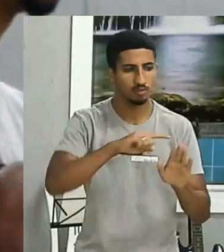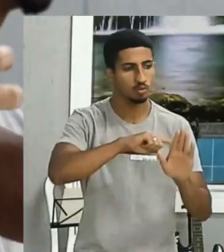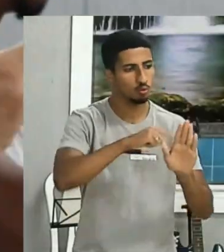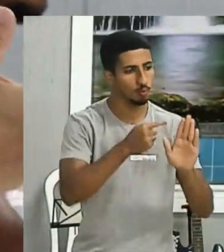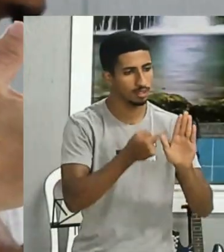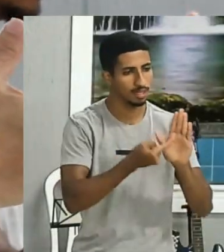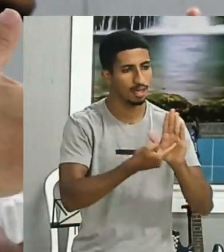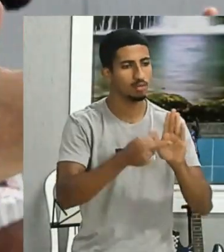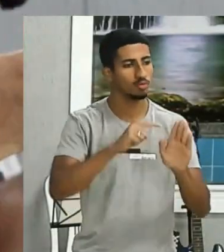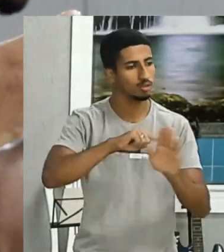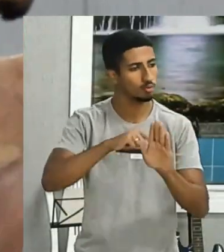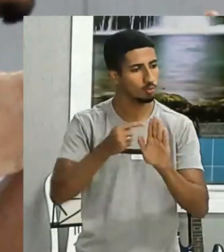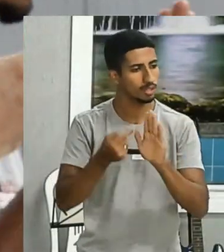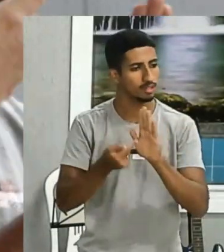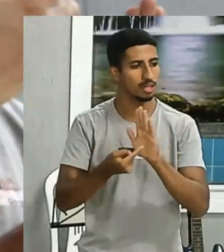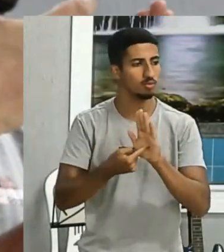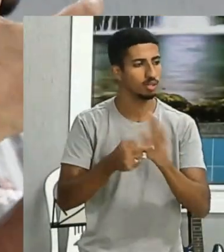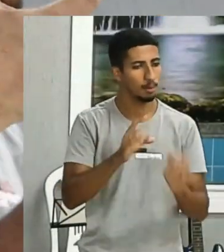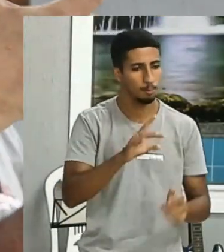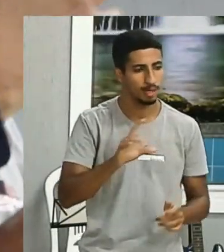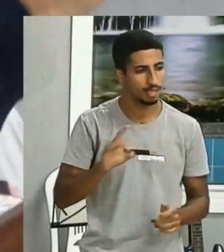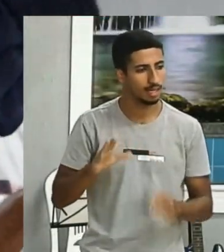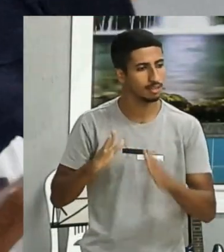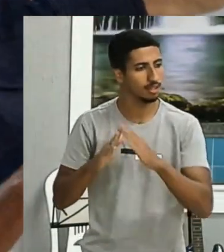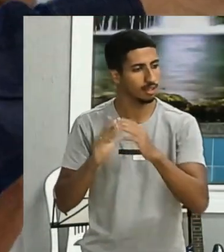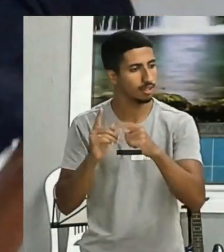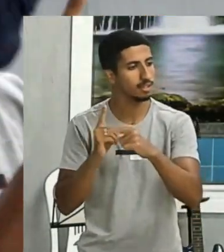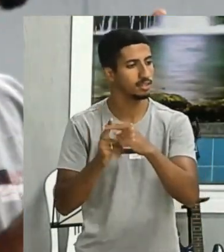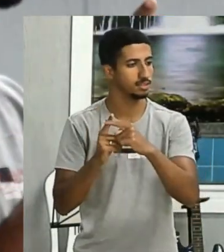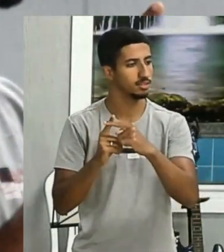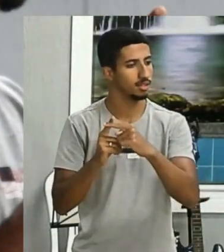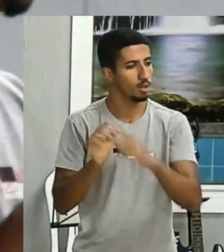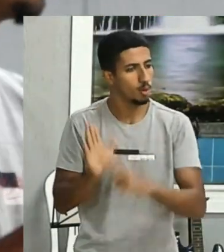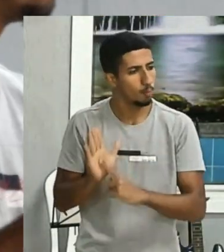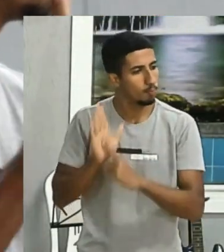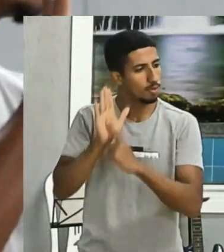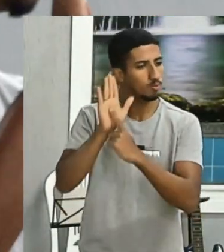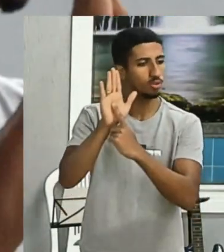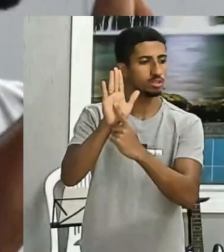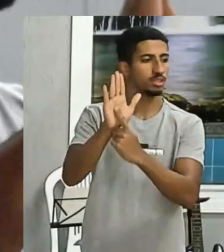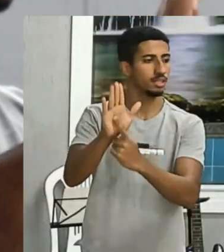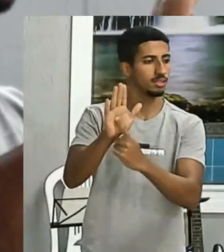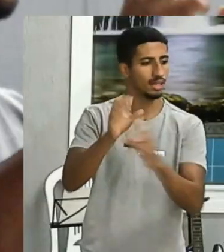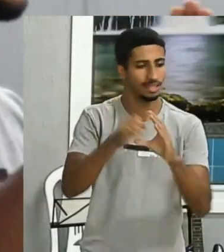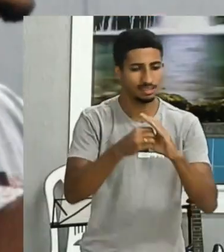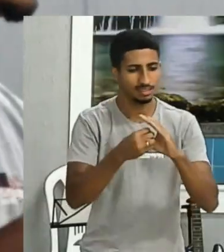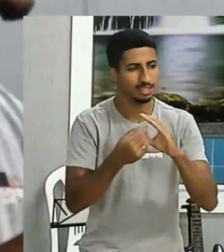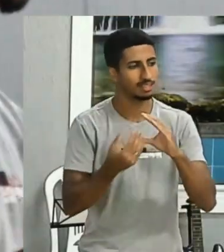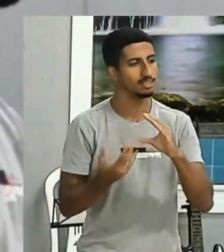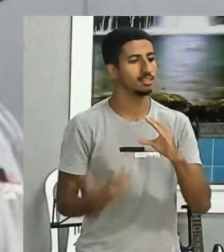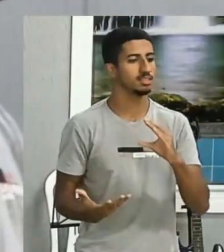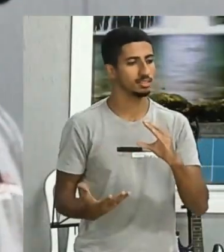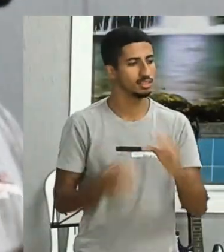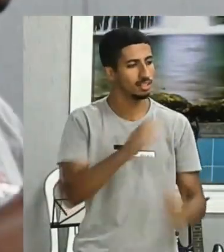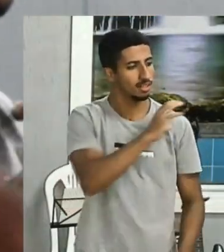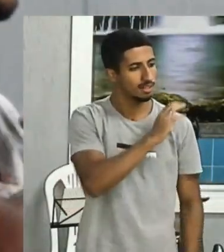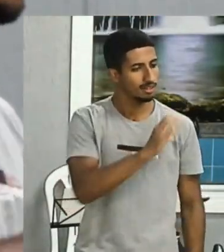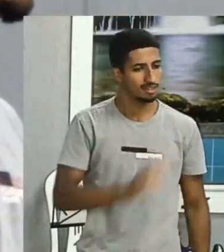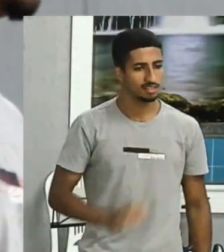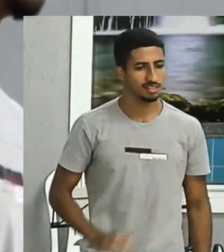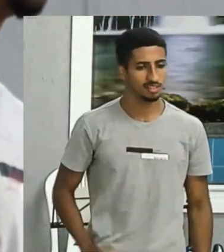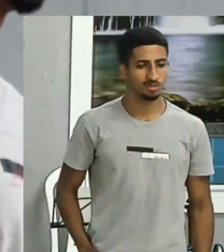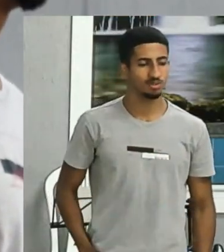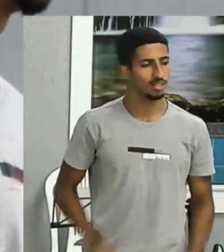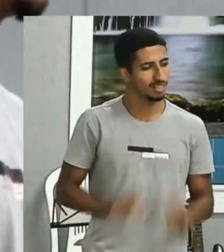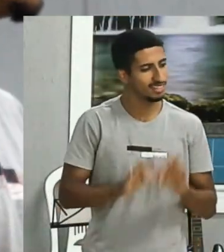o que João quis mostrar através dessas visões. Fique tranquilo